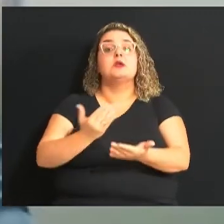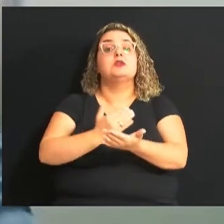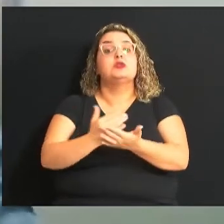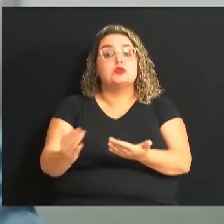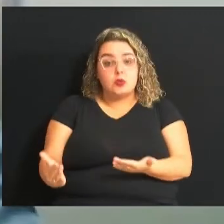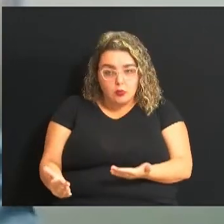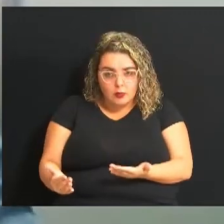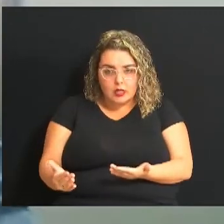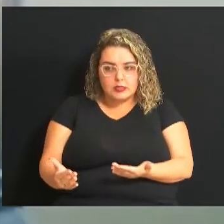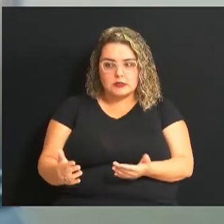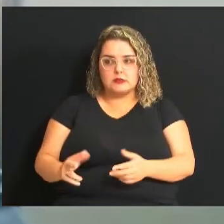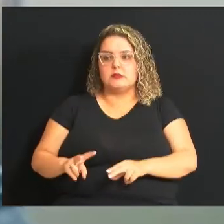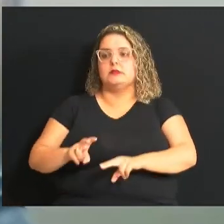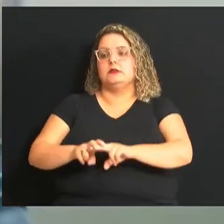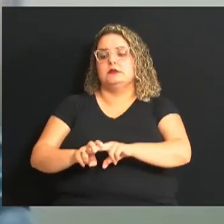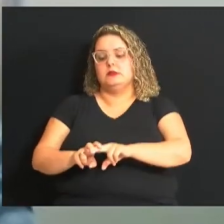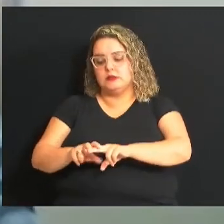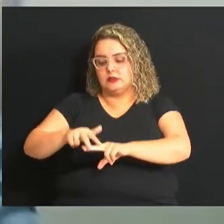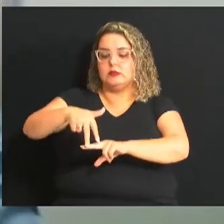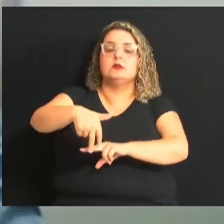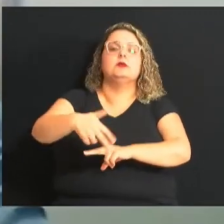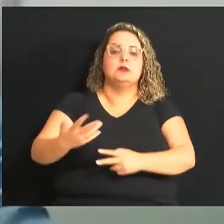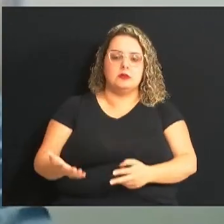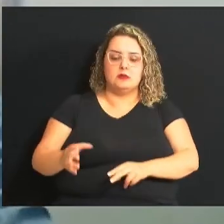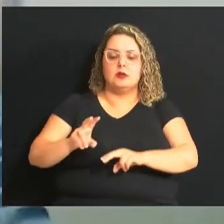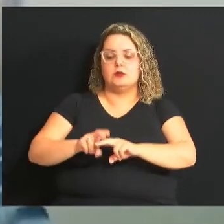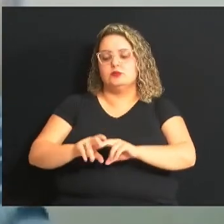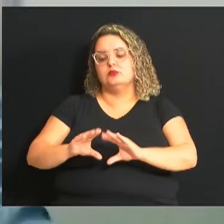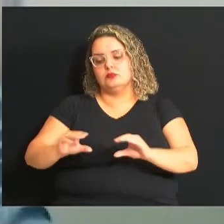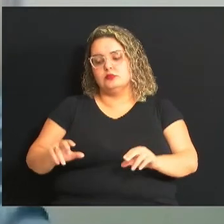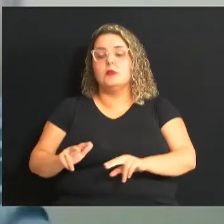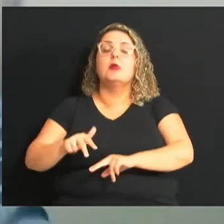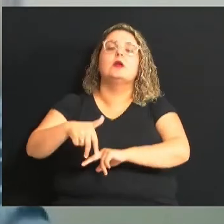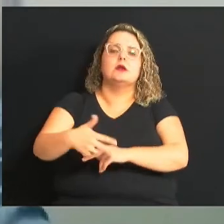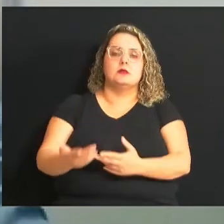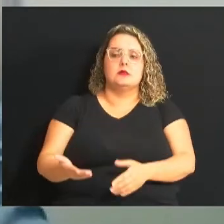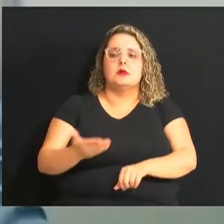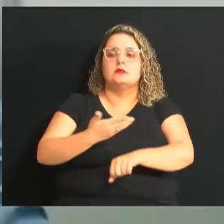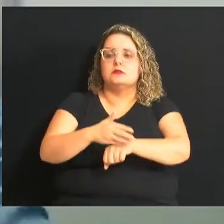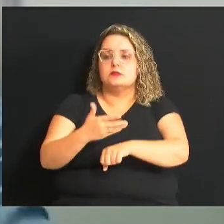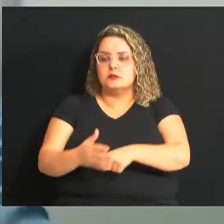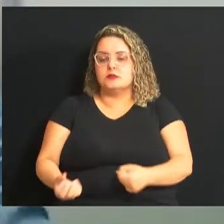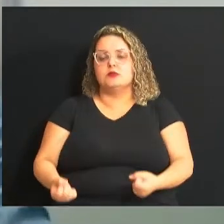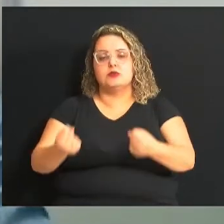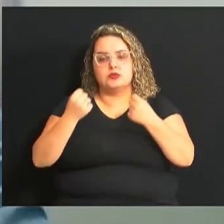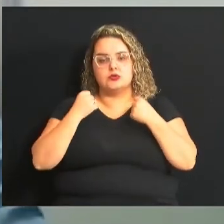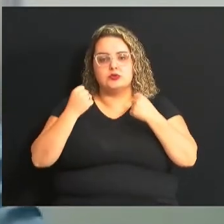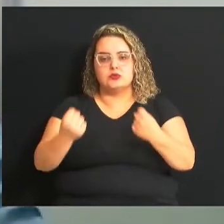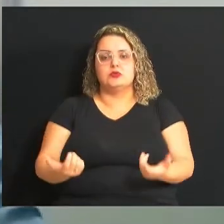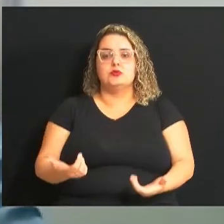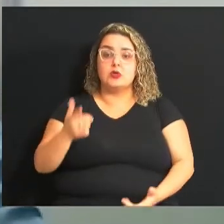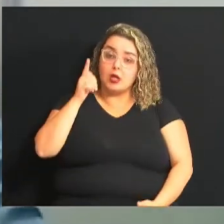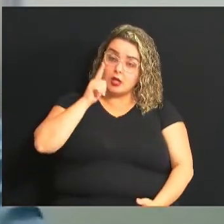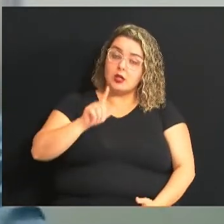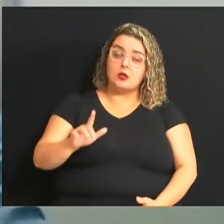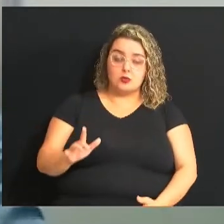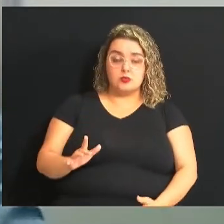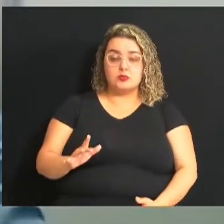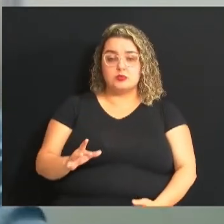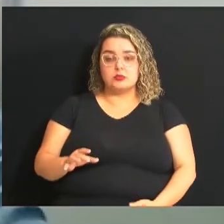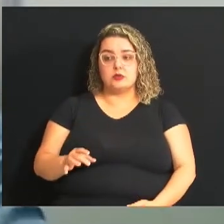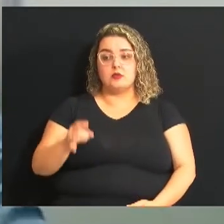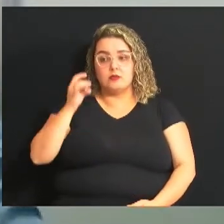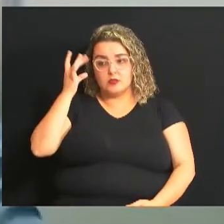você levante da cadeira, que você levante do sofá e vá praticar alguma atividade física que você considere mais fácil nesse início.